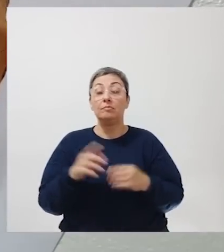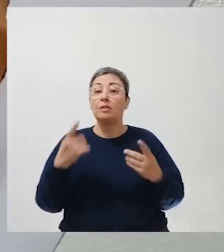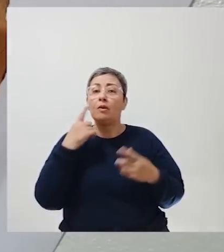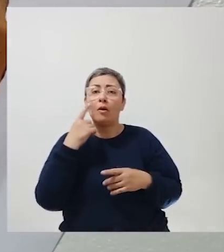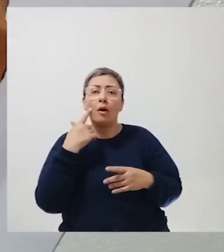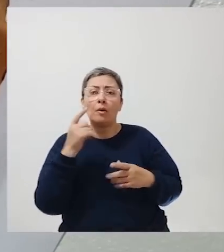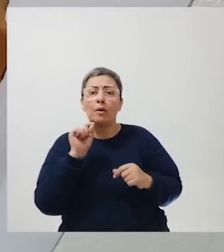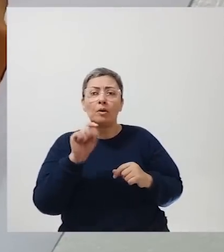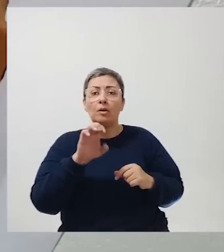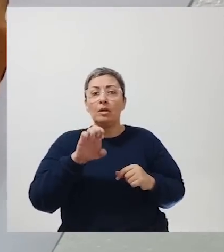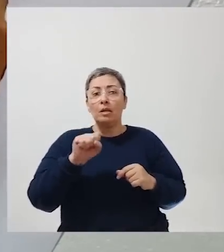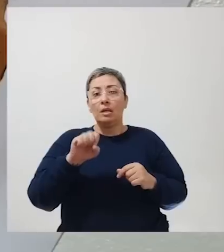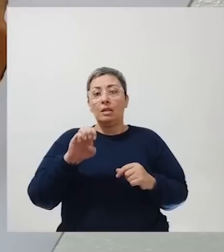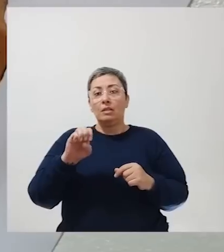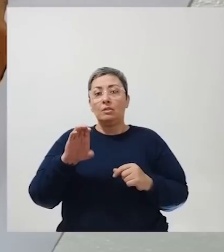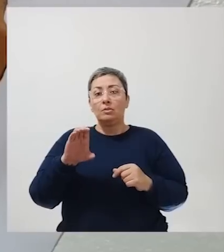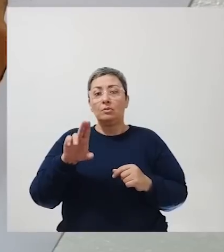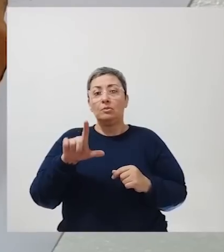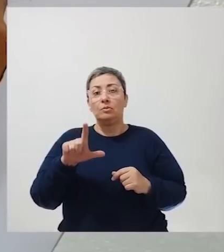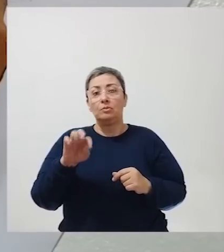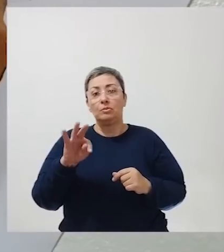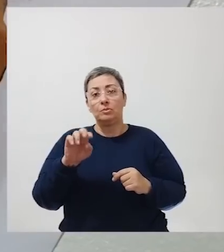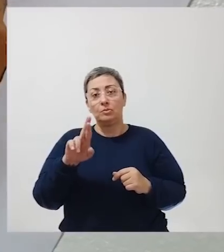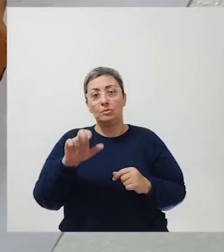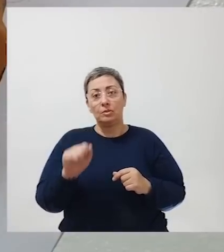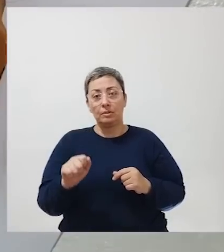Vamos ver. Escultura.